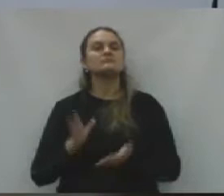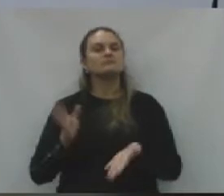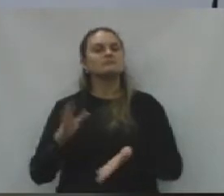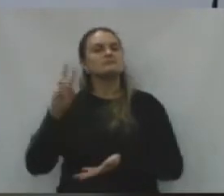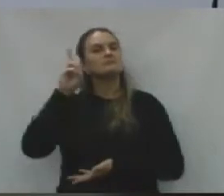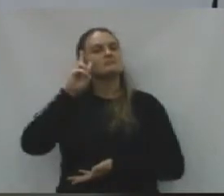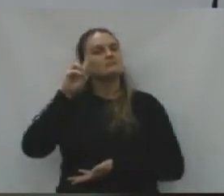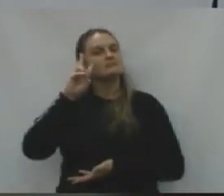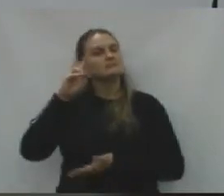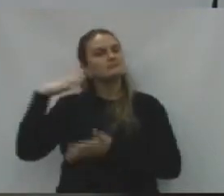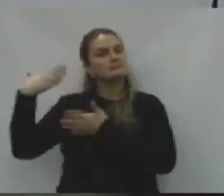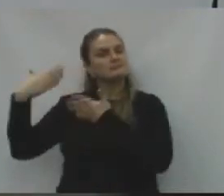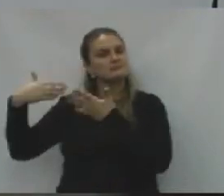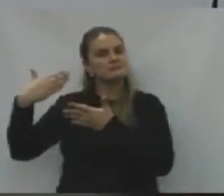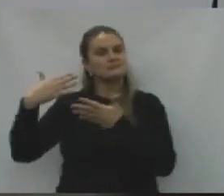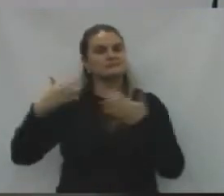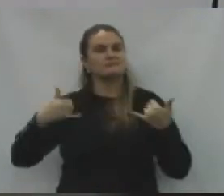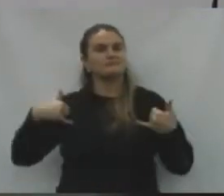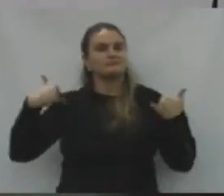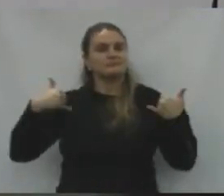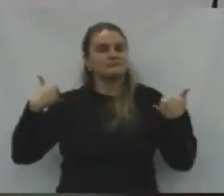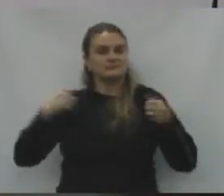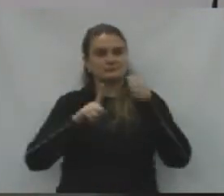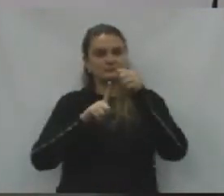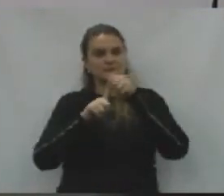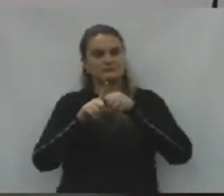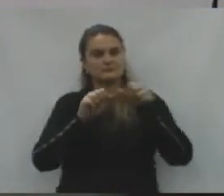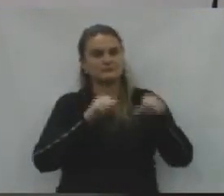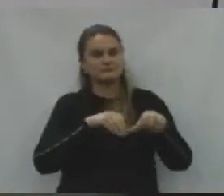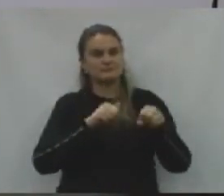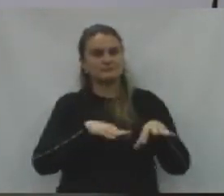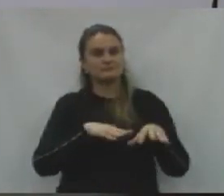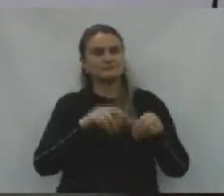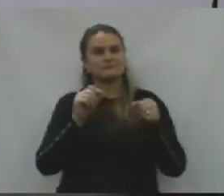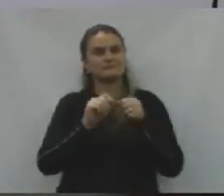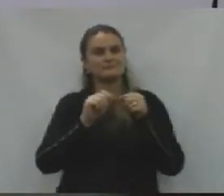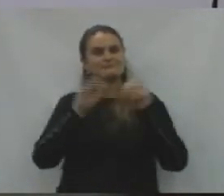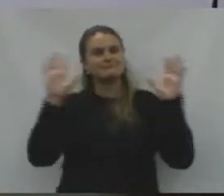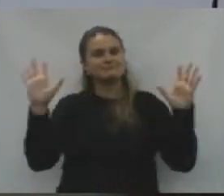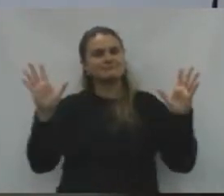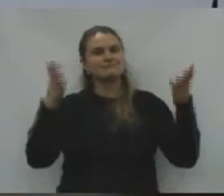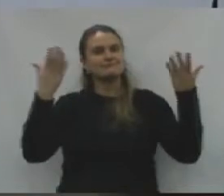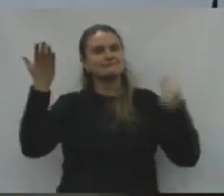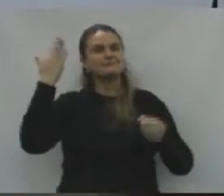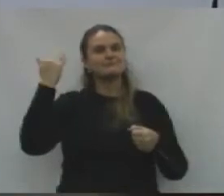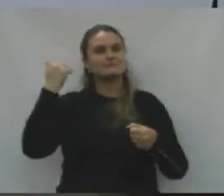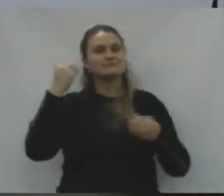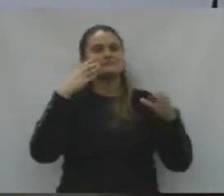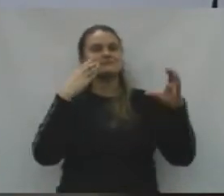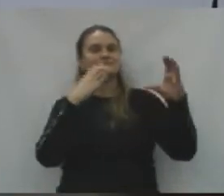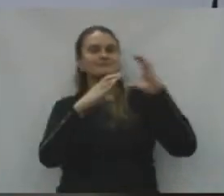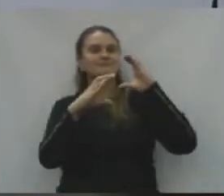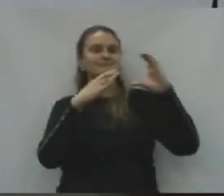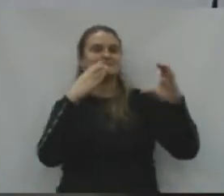Passamos a reviver, para finalizar o nosso aniversário em setembro, os festivais da canção, festivais da